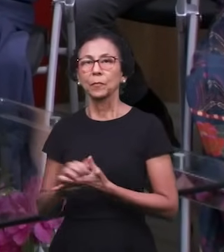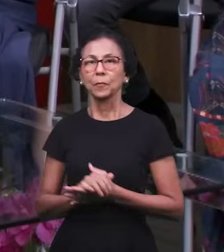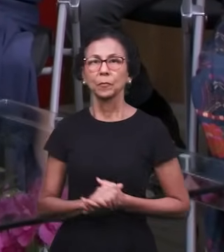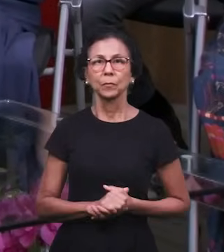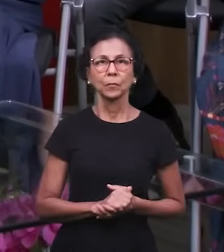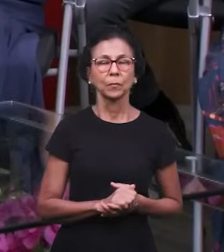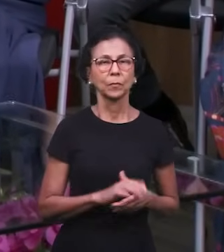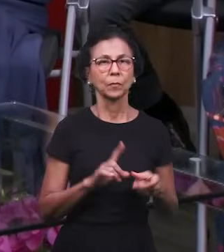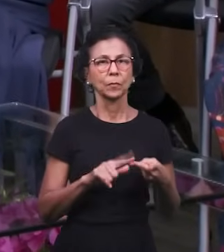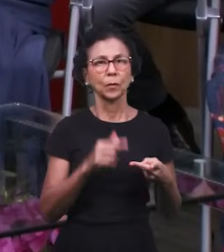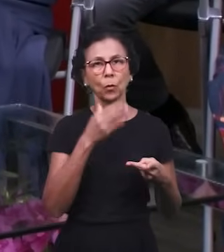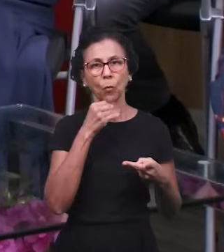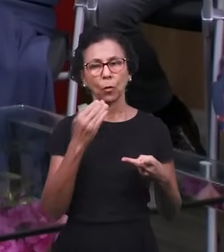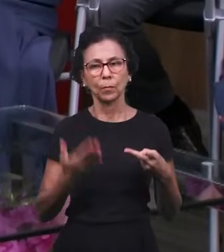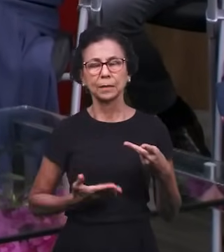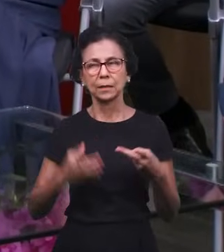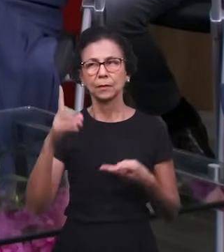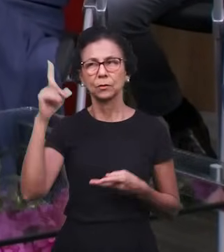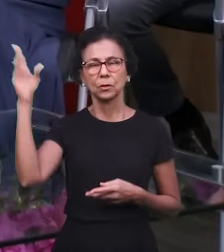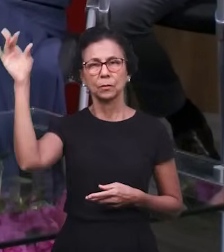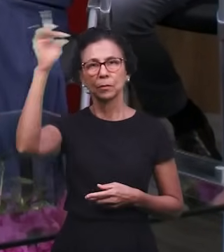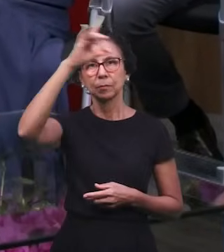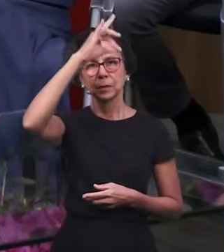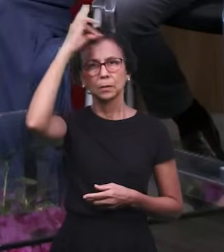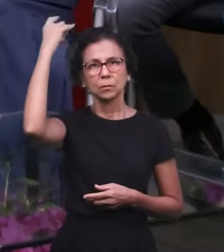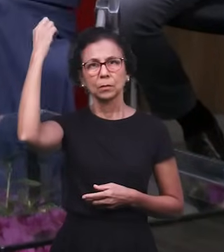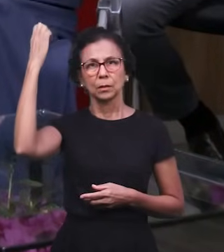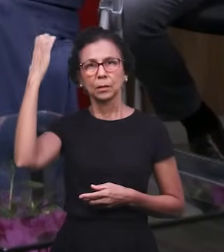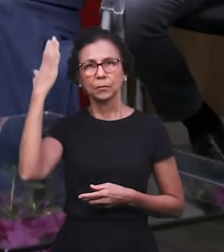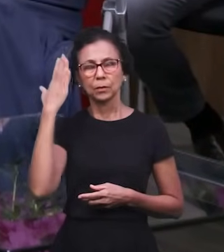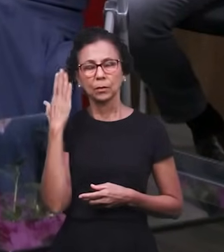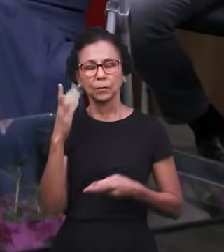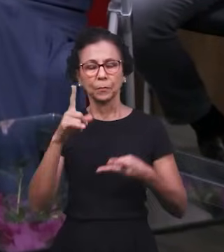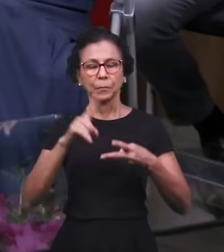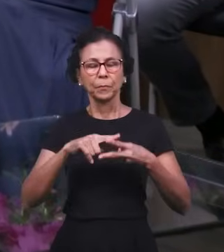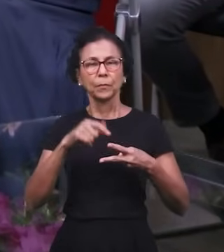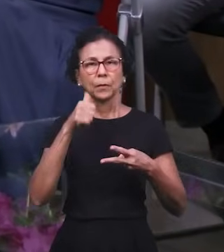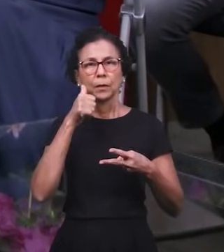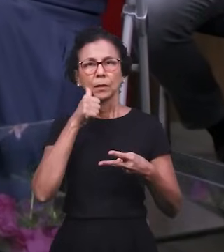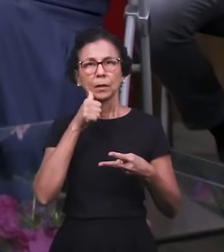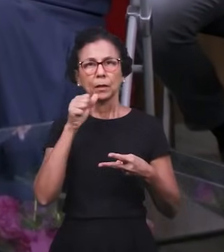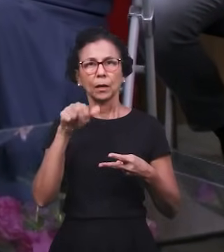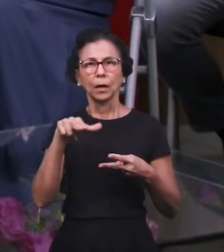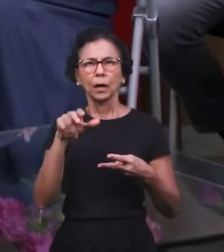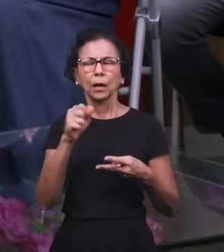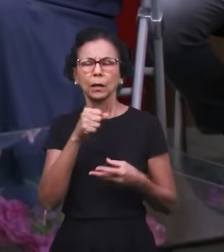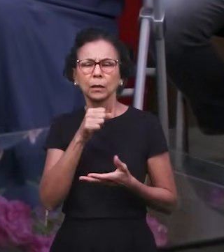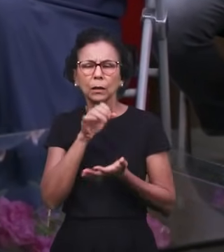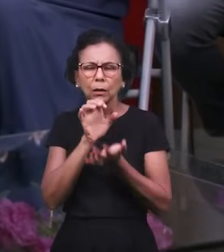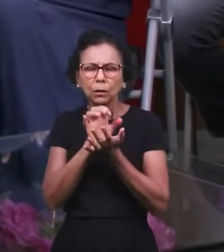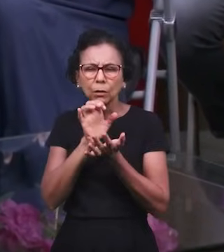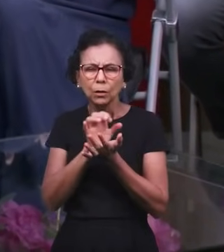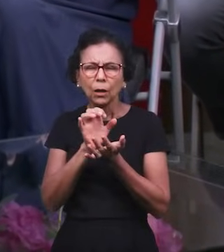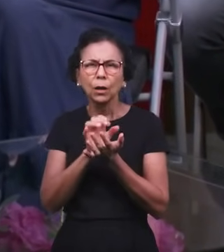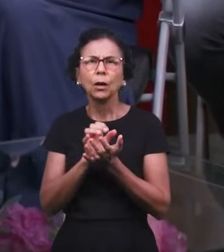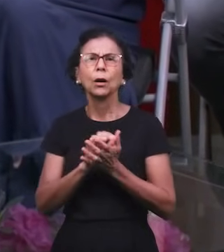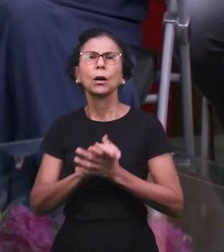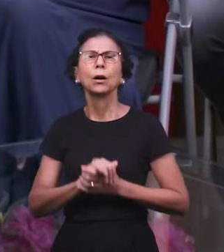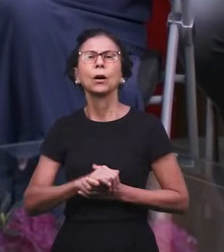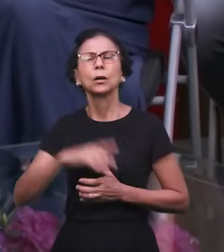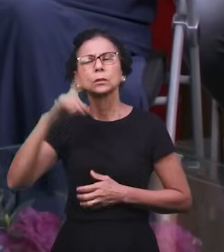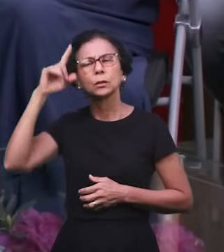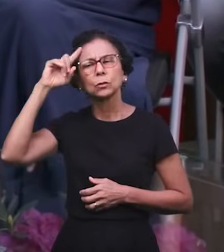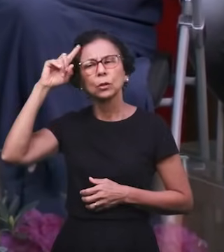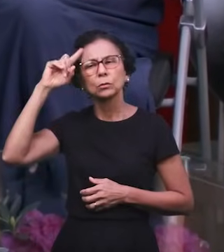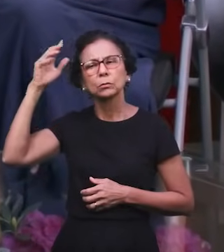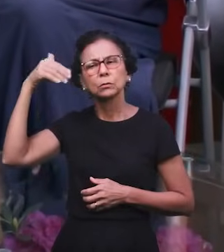no templo todos os dias vivendo, profetiza e tudo mais, ou seja, está debaixo da direção do Espírito, que a profecia vem